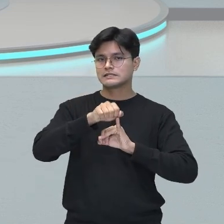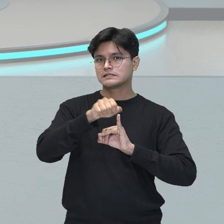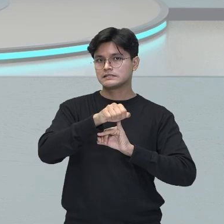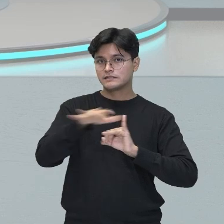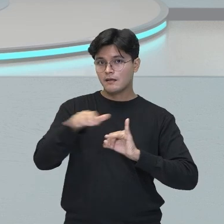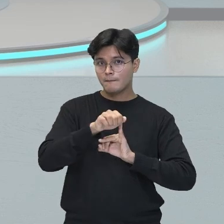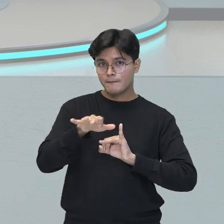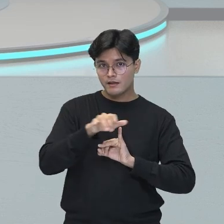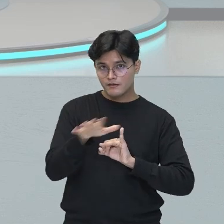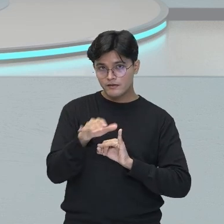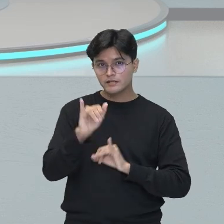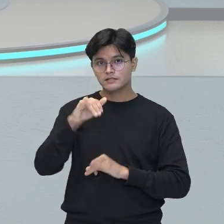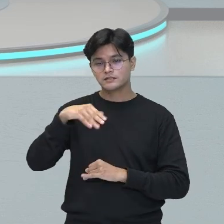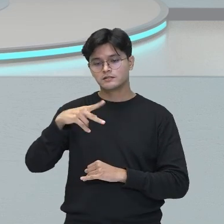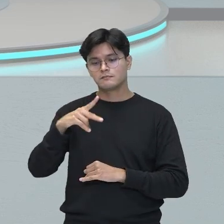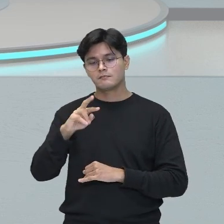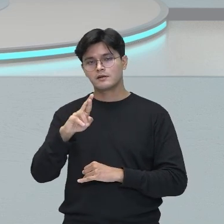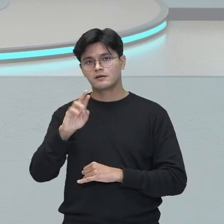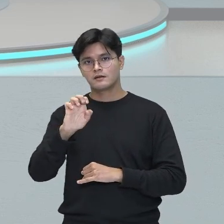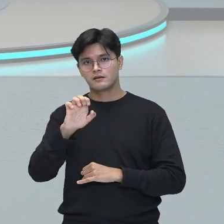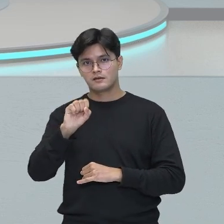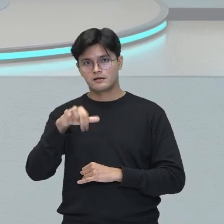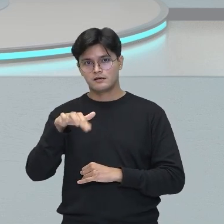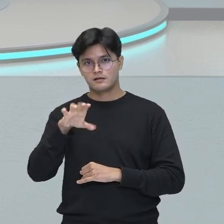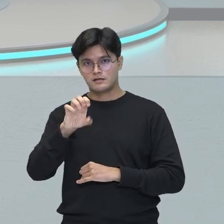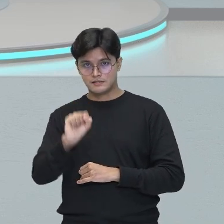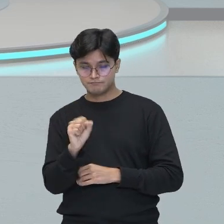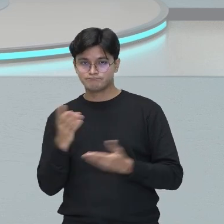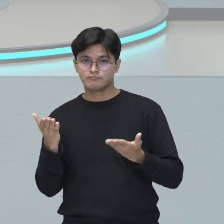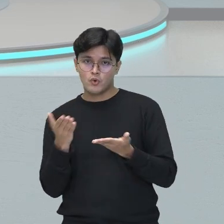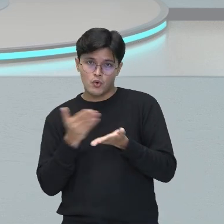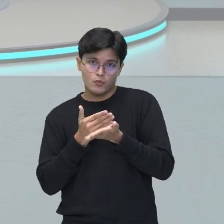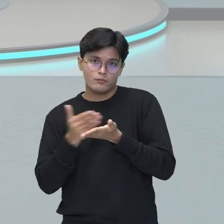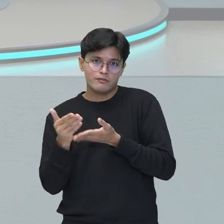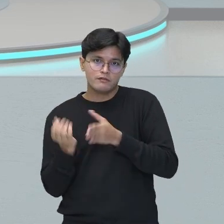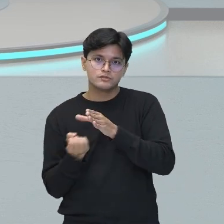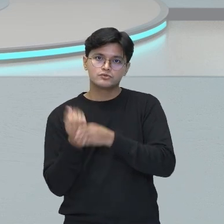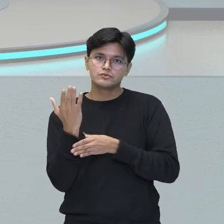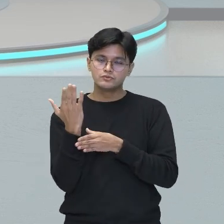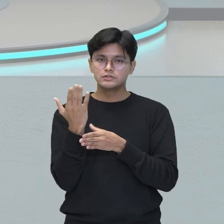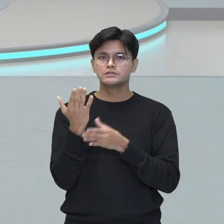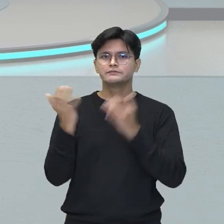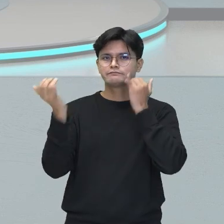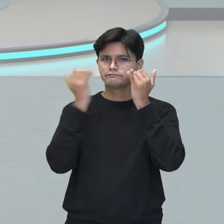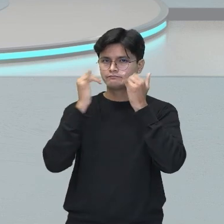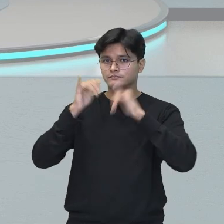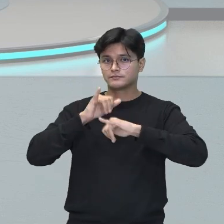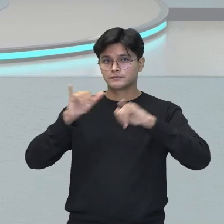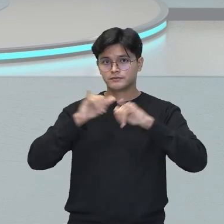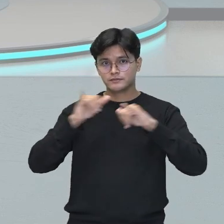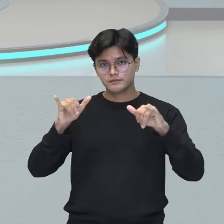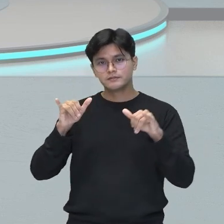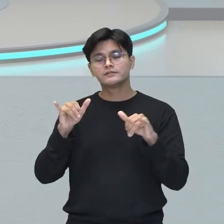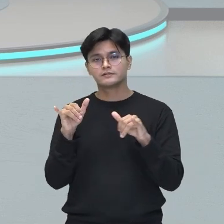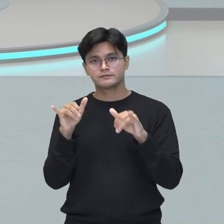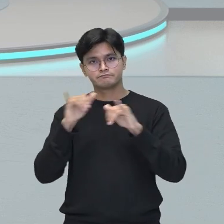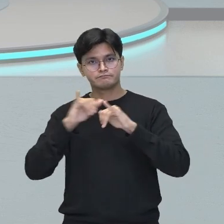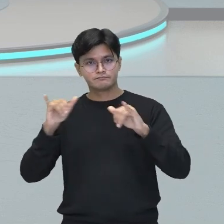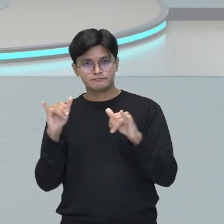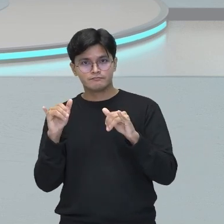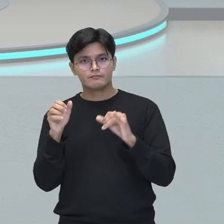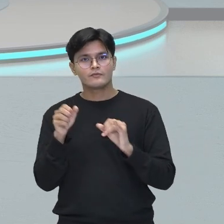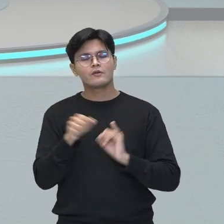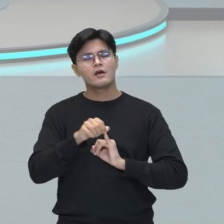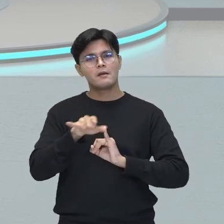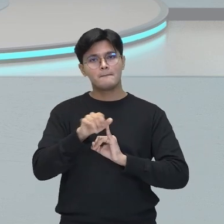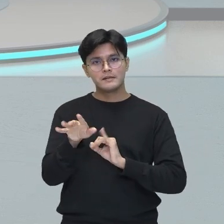já vai começar a surgir né algumas noticiários né a notícia a imprensa também busca as